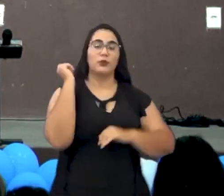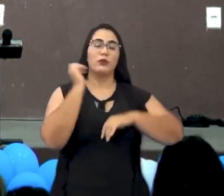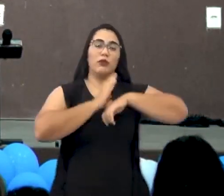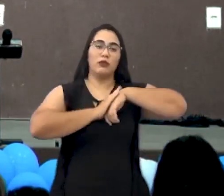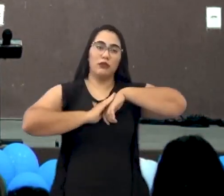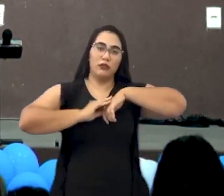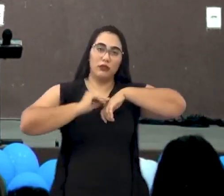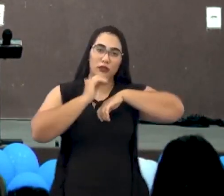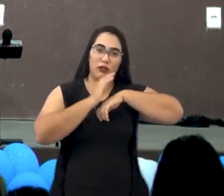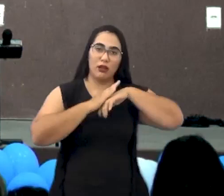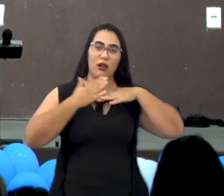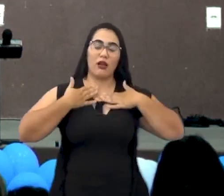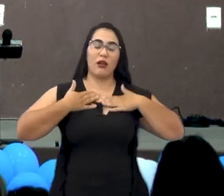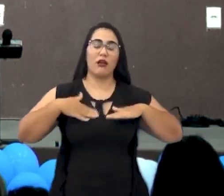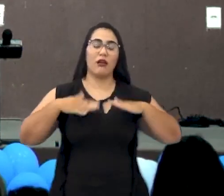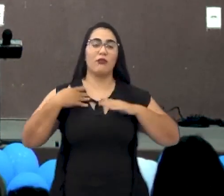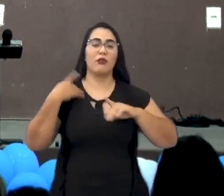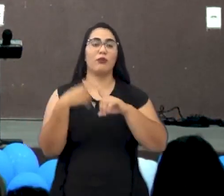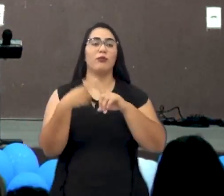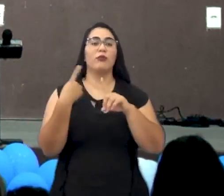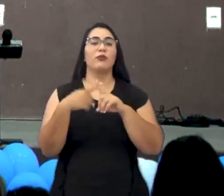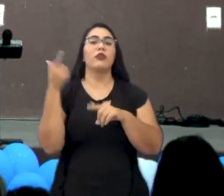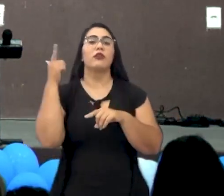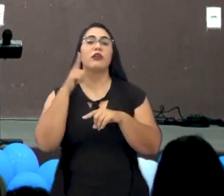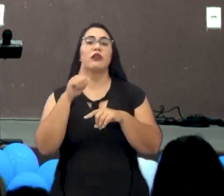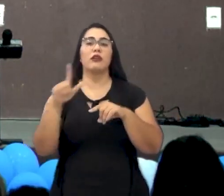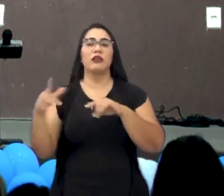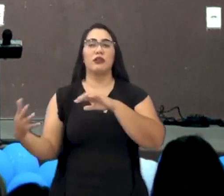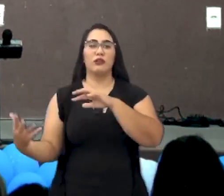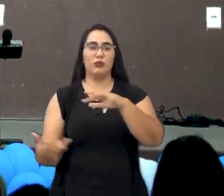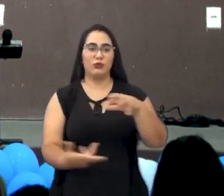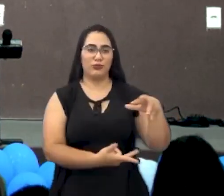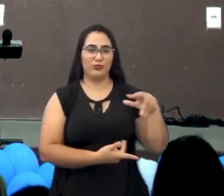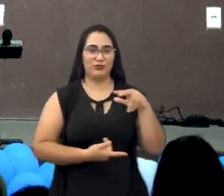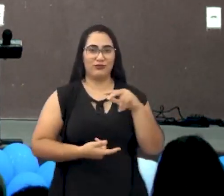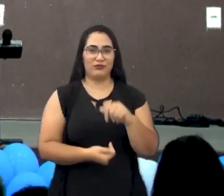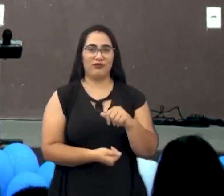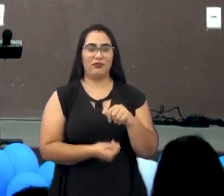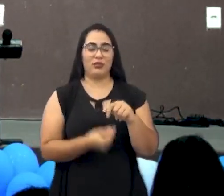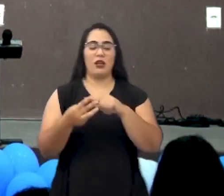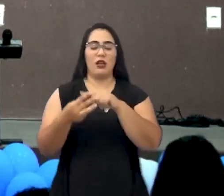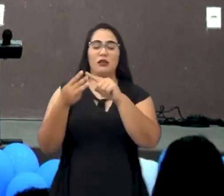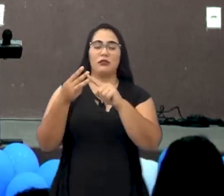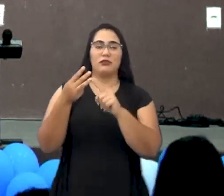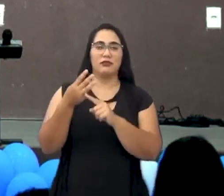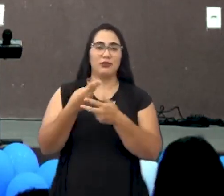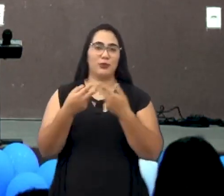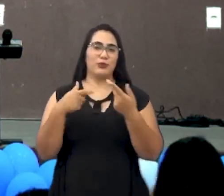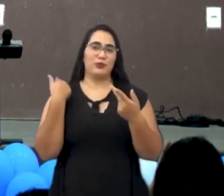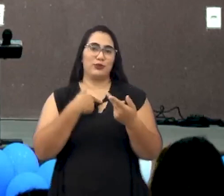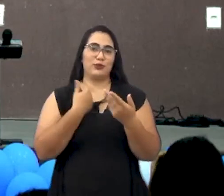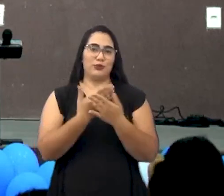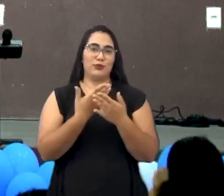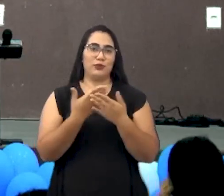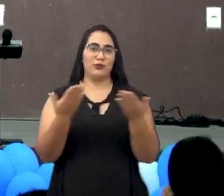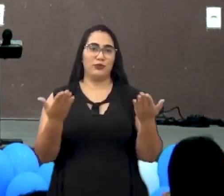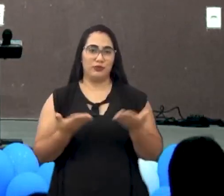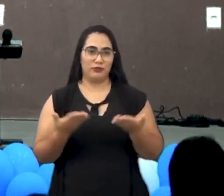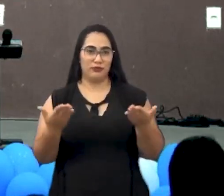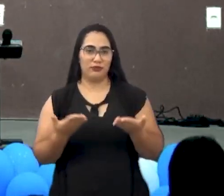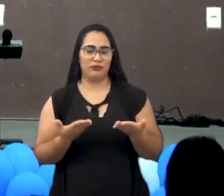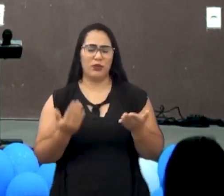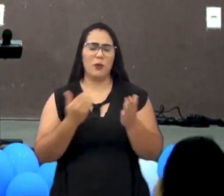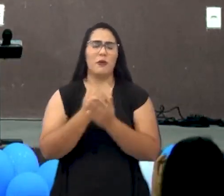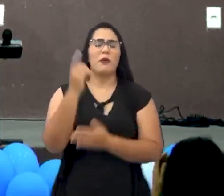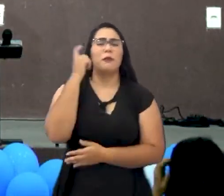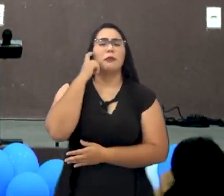mansos, porque herdarão a terra. São essas 3 bem-aventuranças que a gente vai ver hoje. Vamos começar a